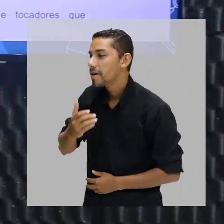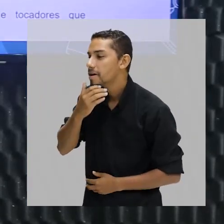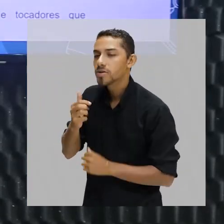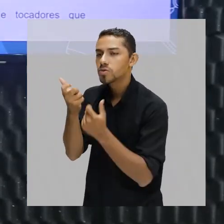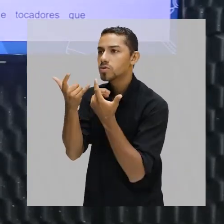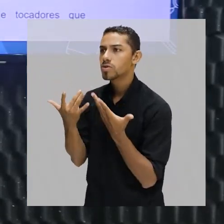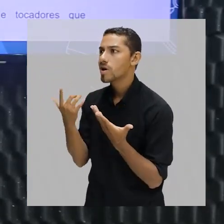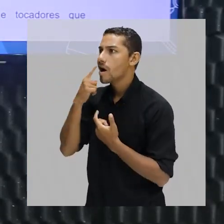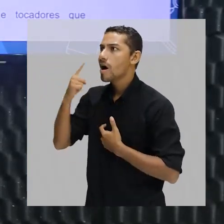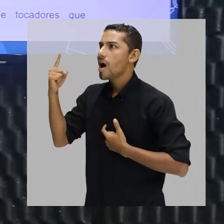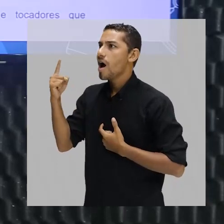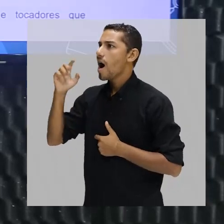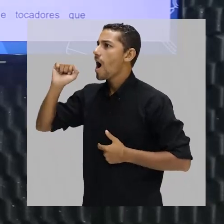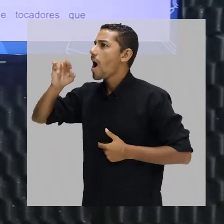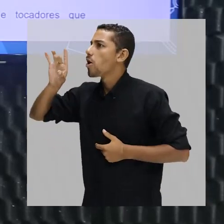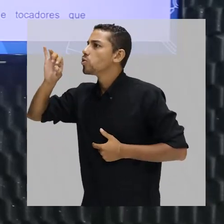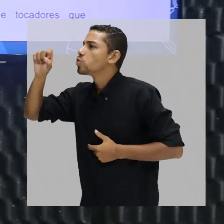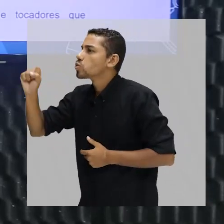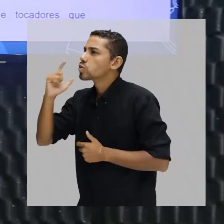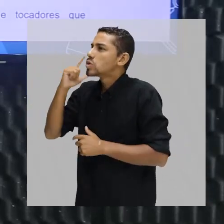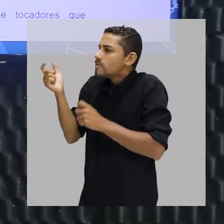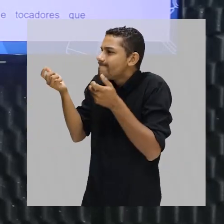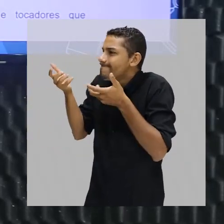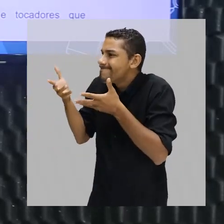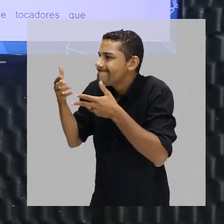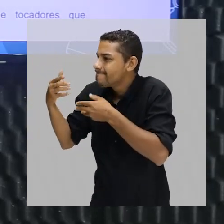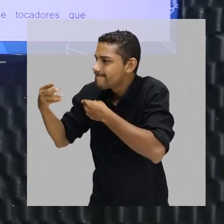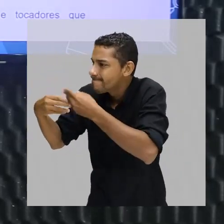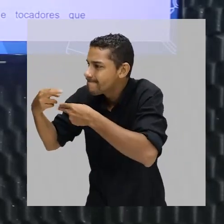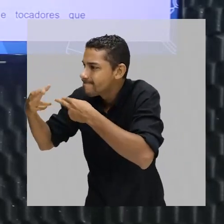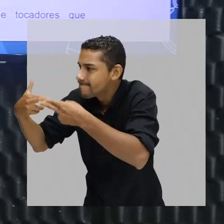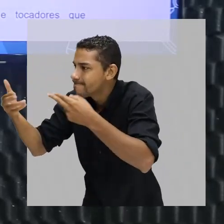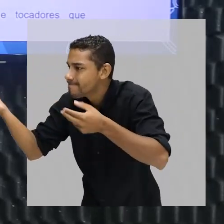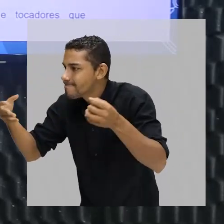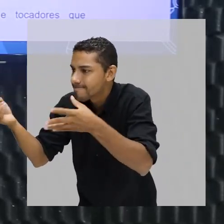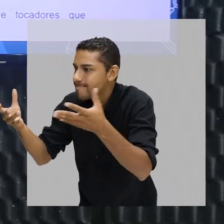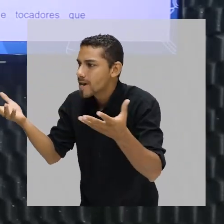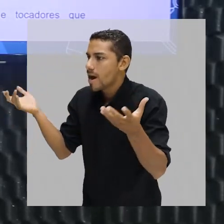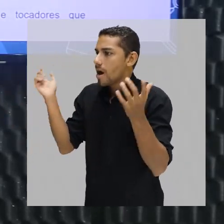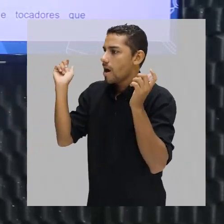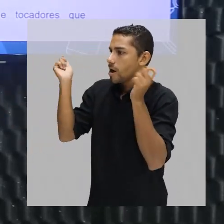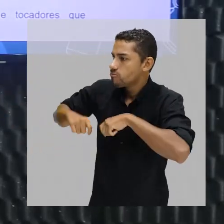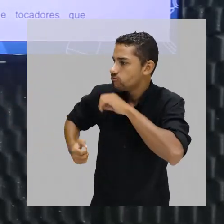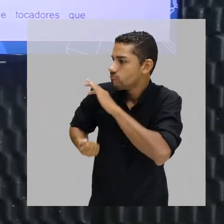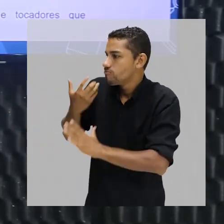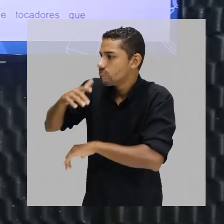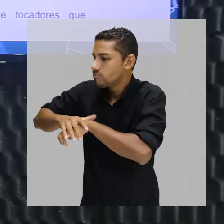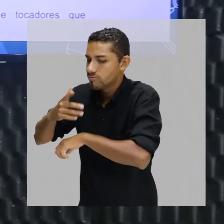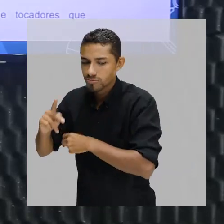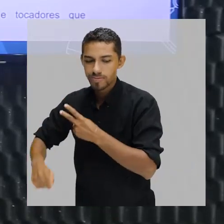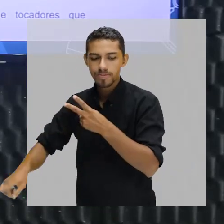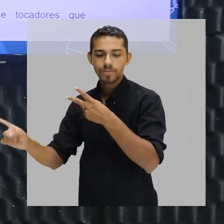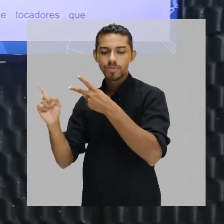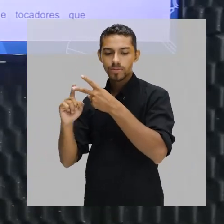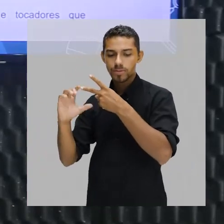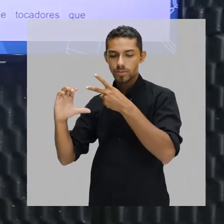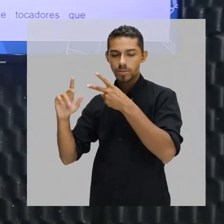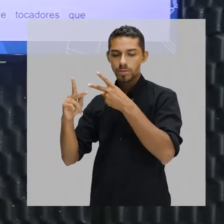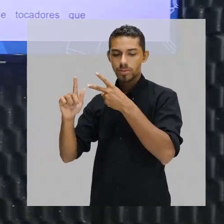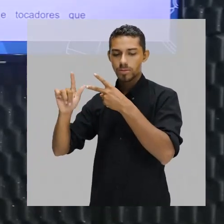significa nascimento, surgimento, né? A base do Natal em si. As cheganças, celebração de aventuras